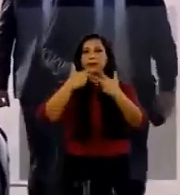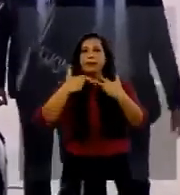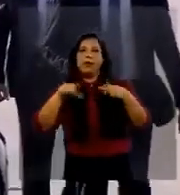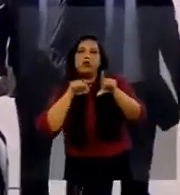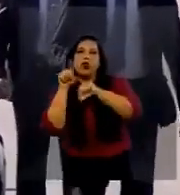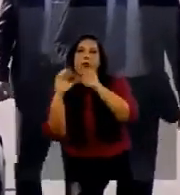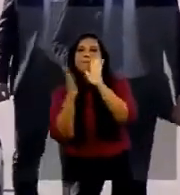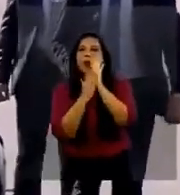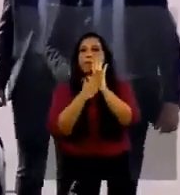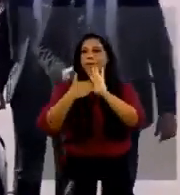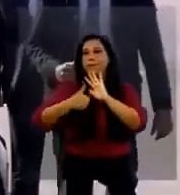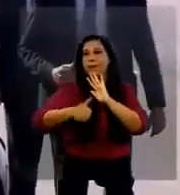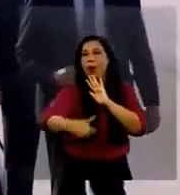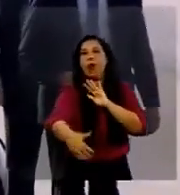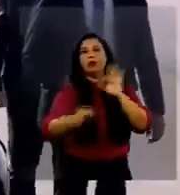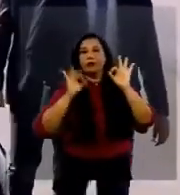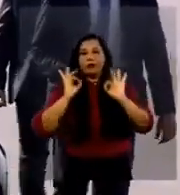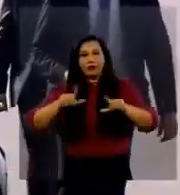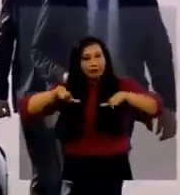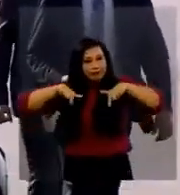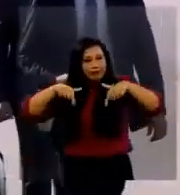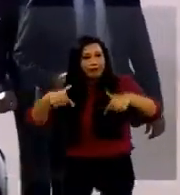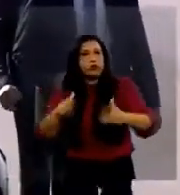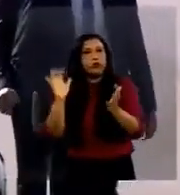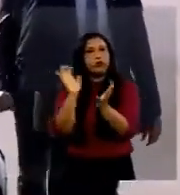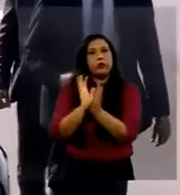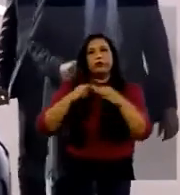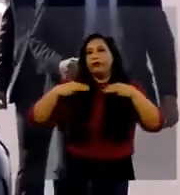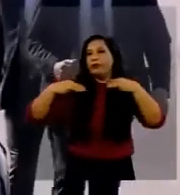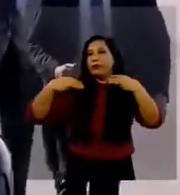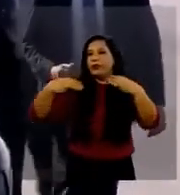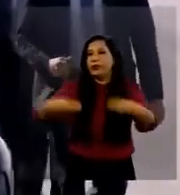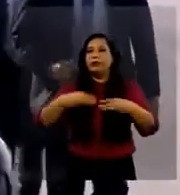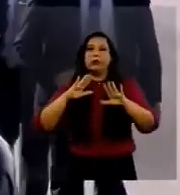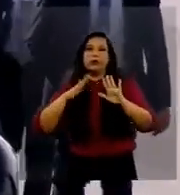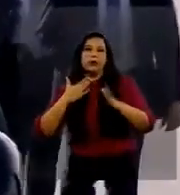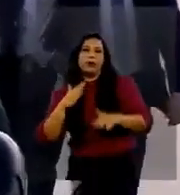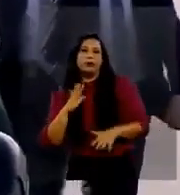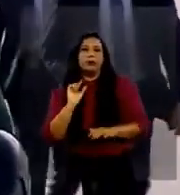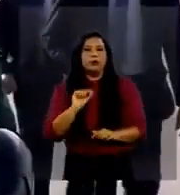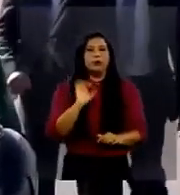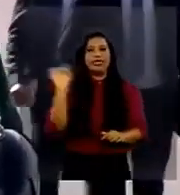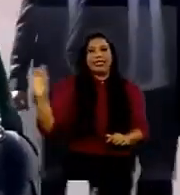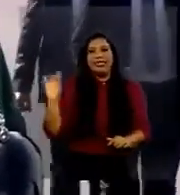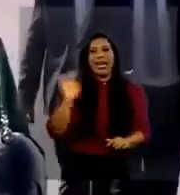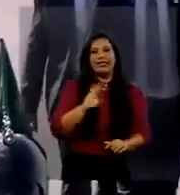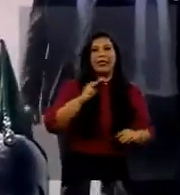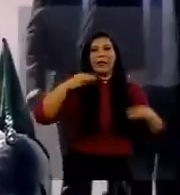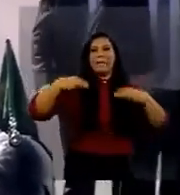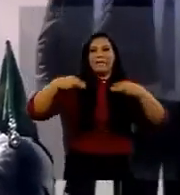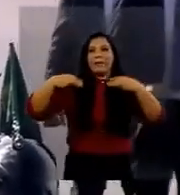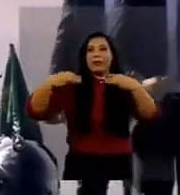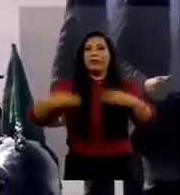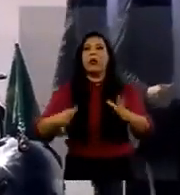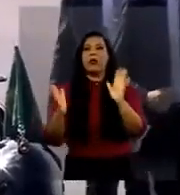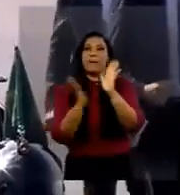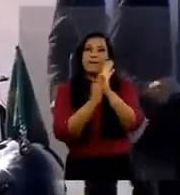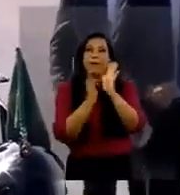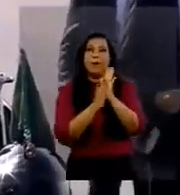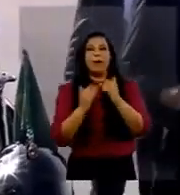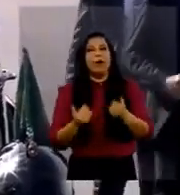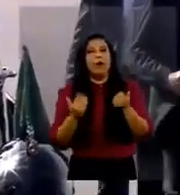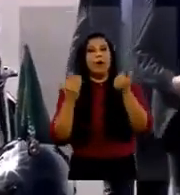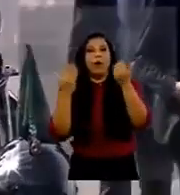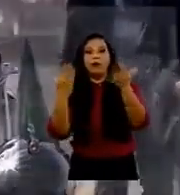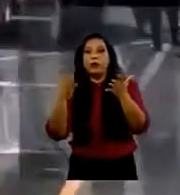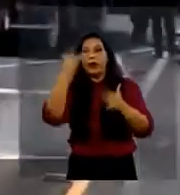propostas que vão ser colocadas em prática por esses ministérios. Estima-se pelo menos cada ministério tendo uma proposta para ser apresentada